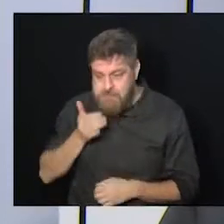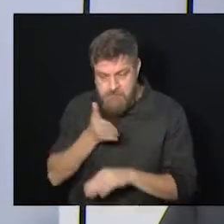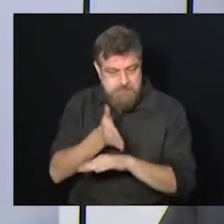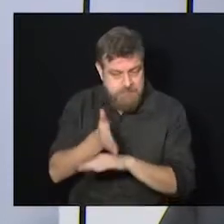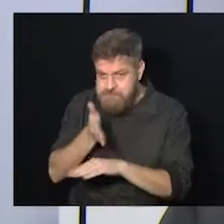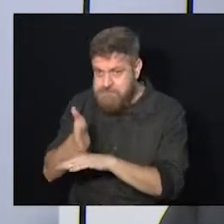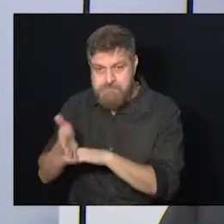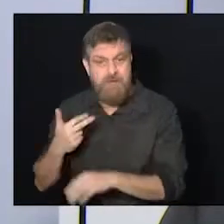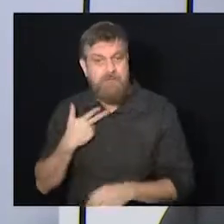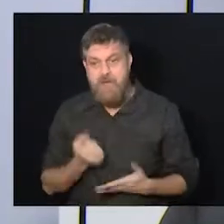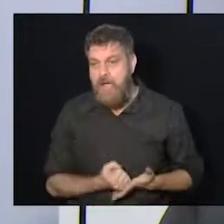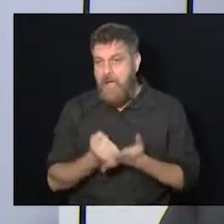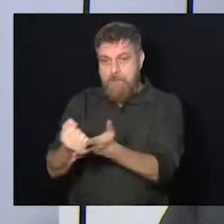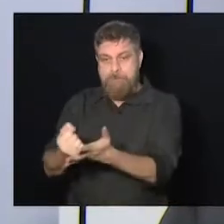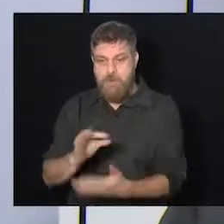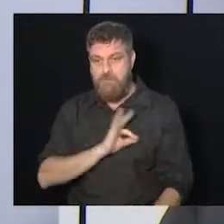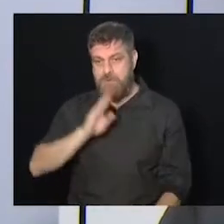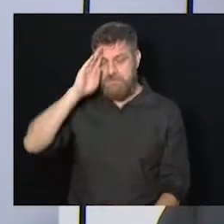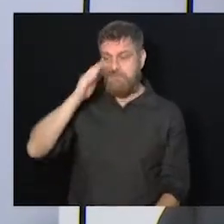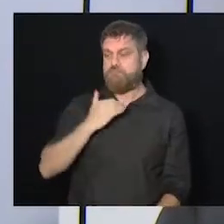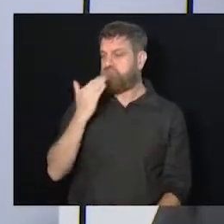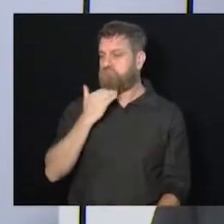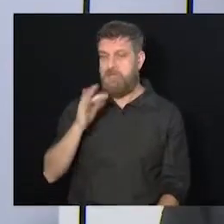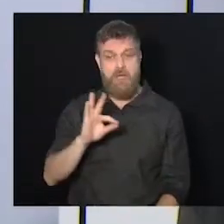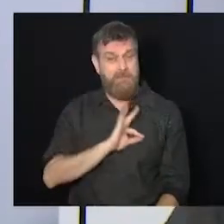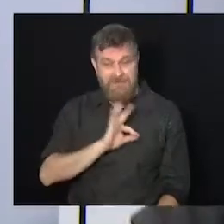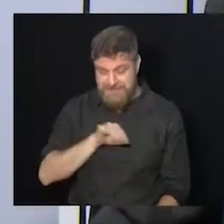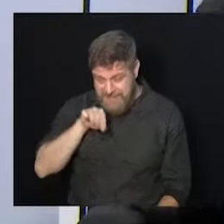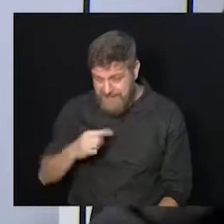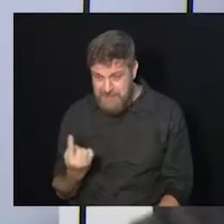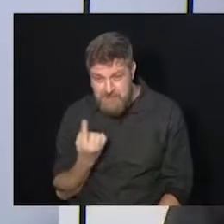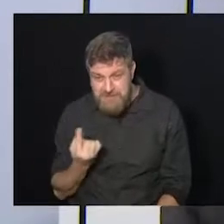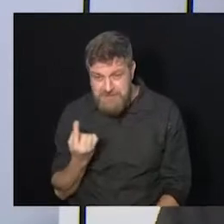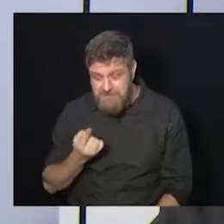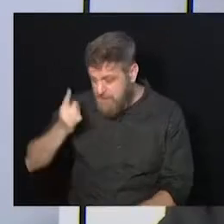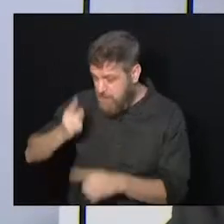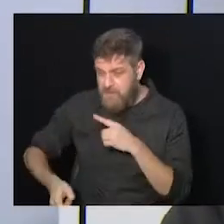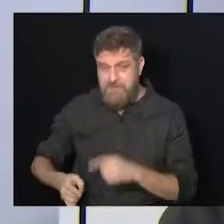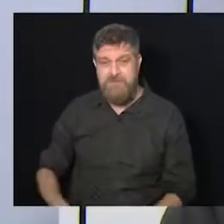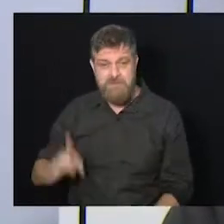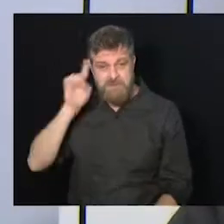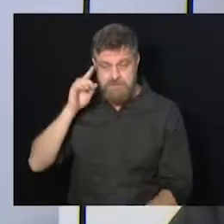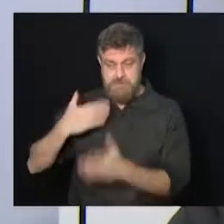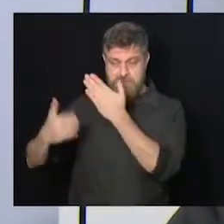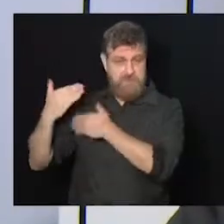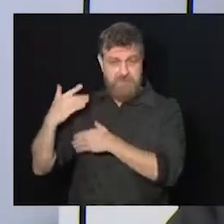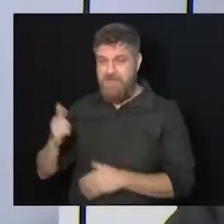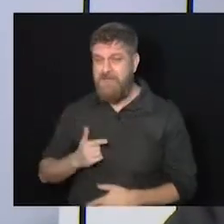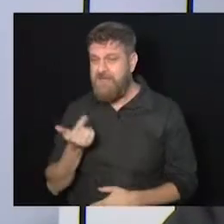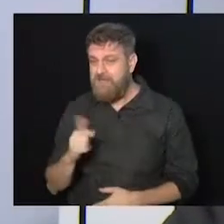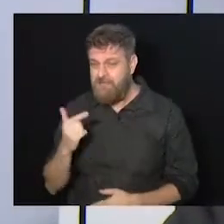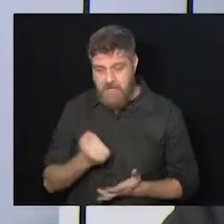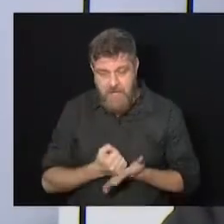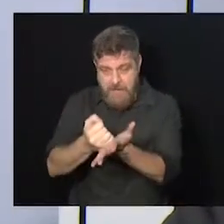houver apoio da Polícia Militar e da Polícia Civil. E eles foram privados nos últimos dias do apoio que eles